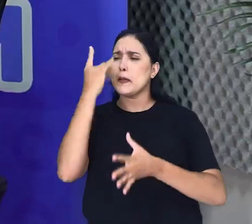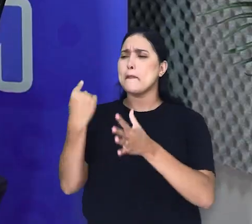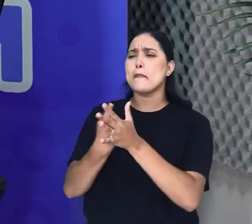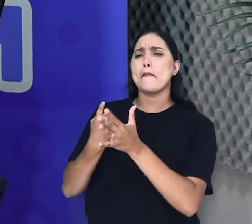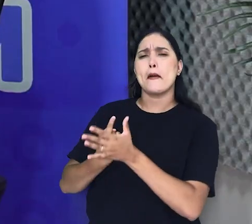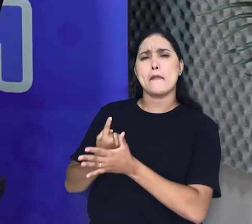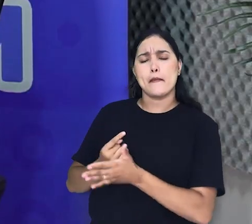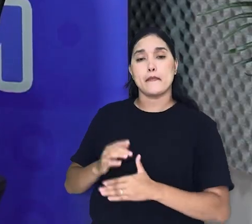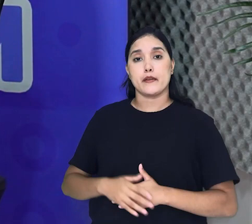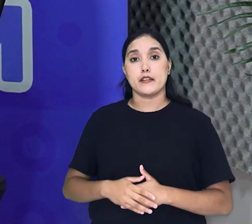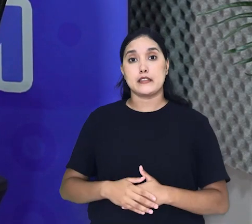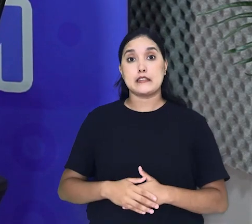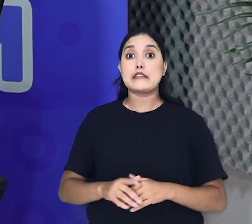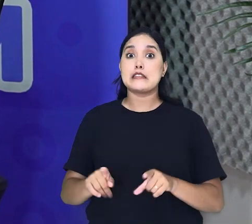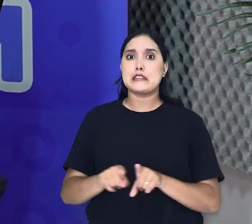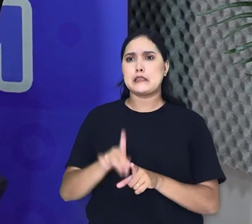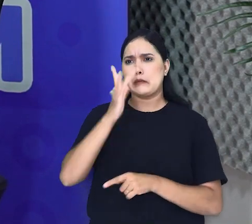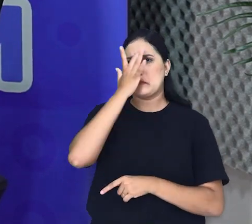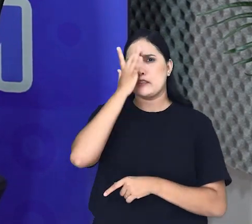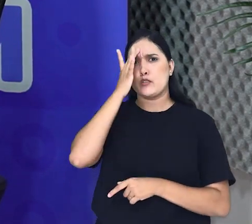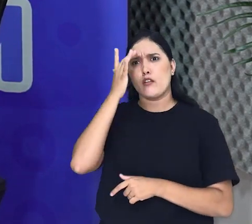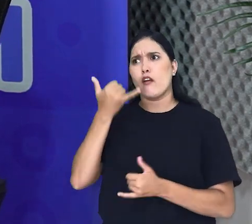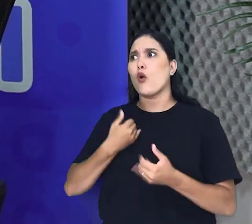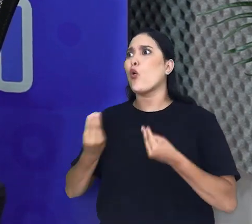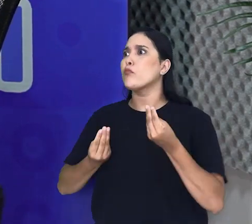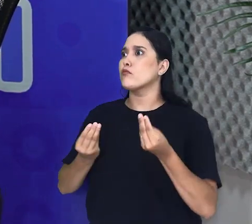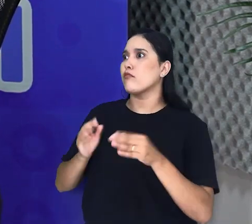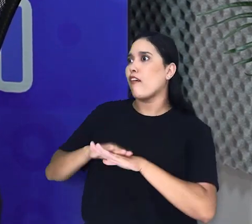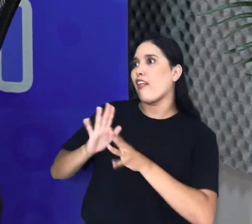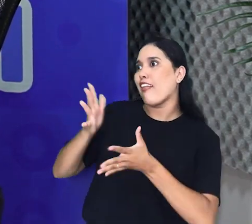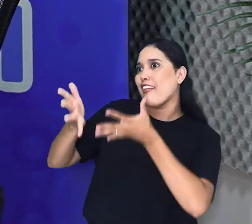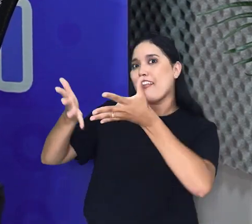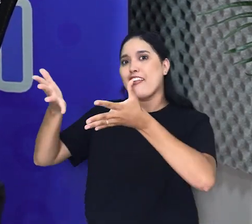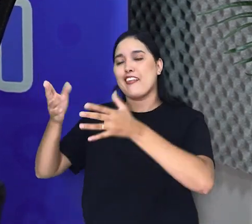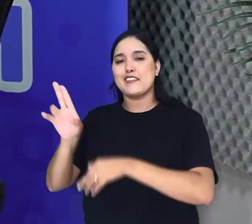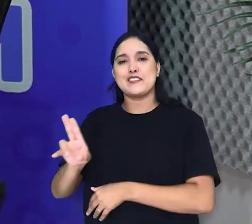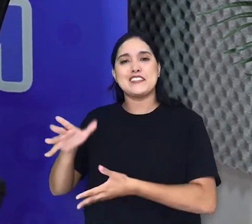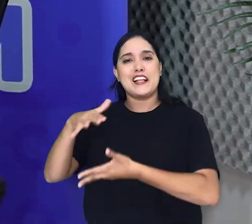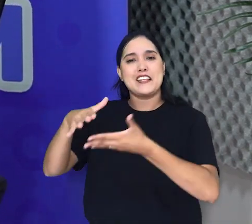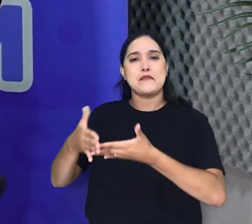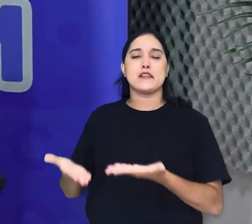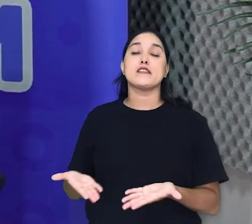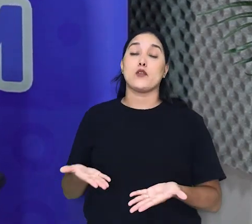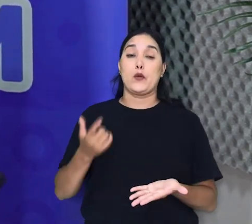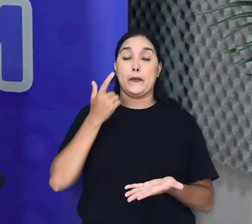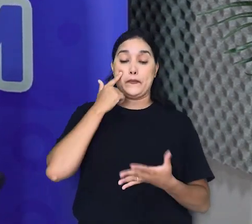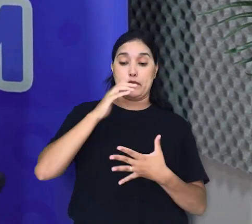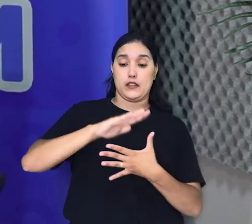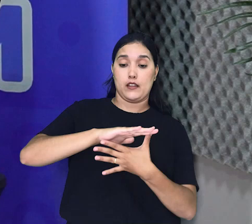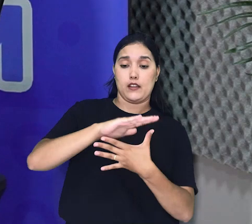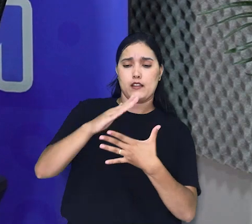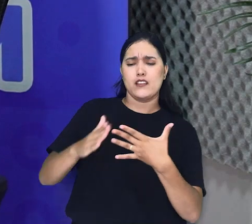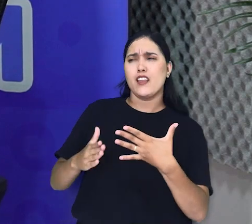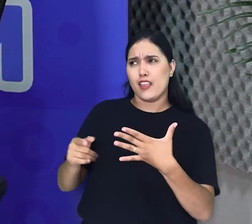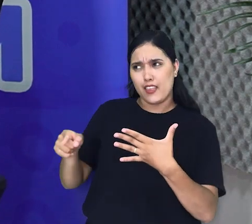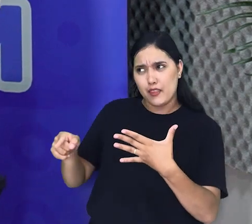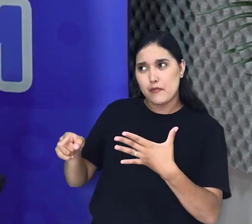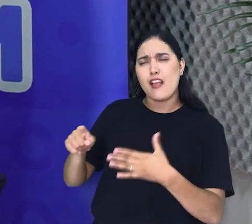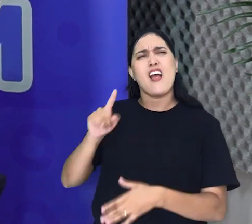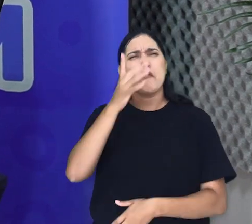você estar completamente imersa nela. Justamente. Né? E aproveitando isso que você falou, eu queria que você explicasse para nós,